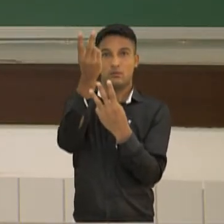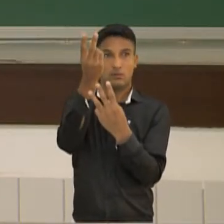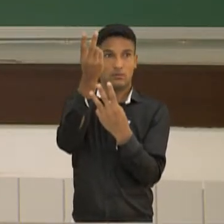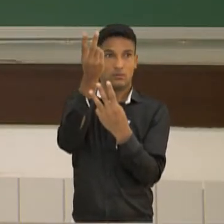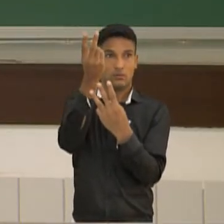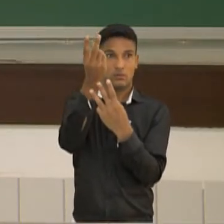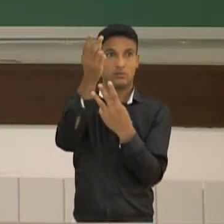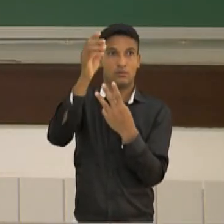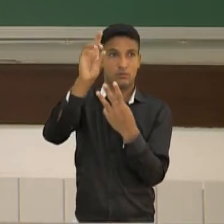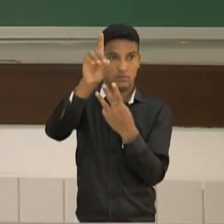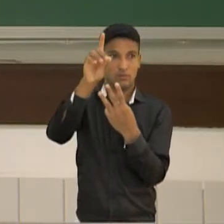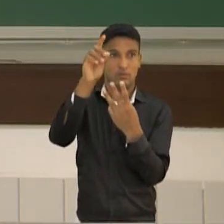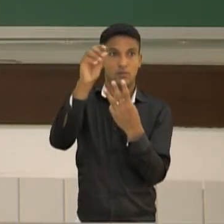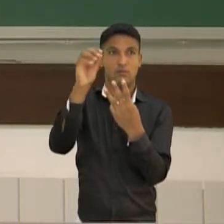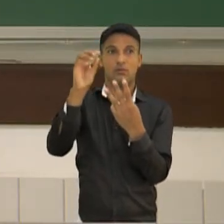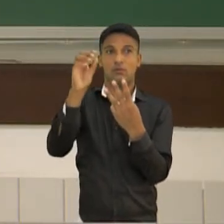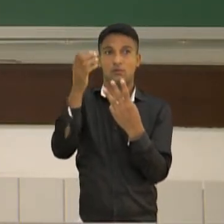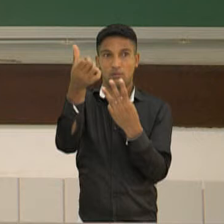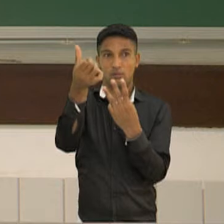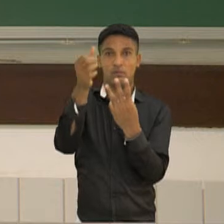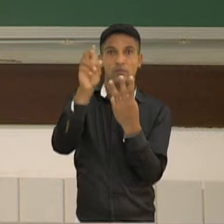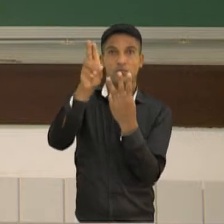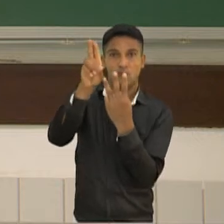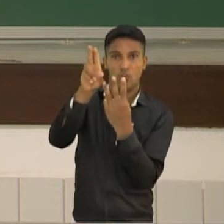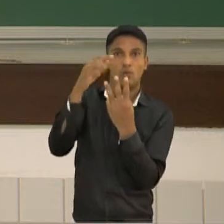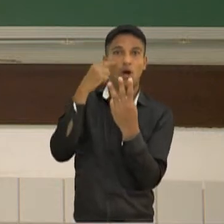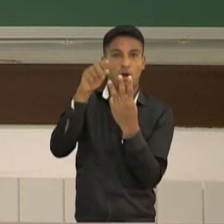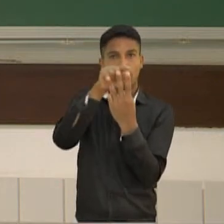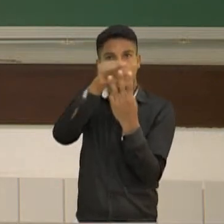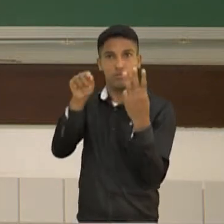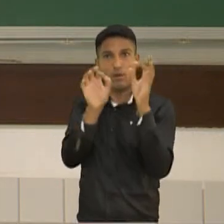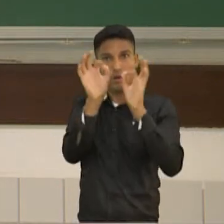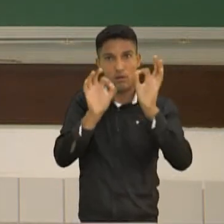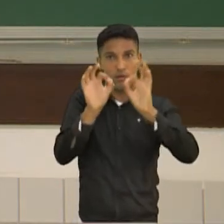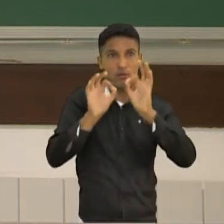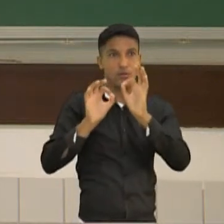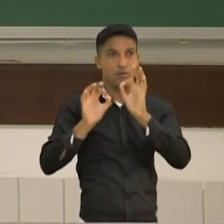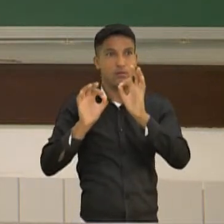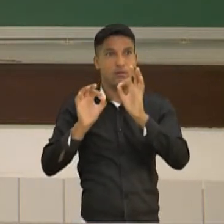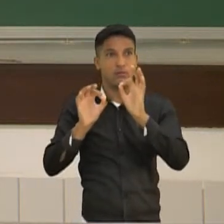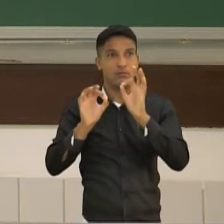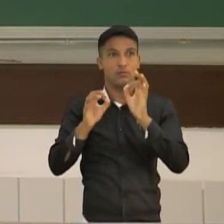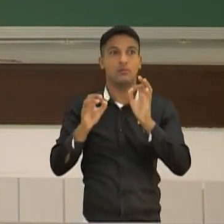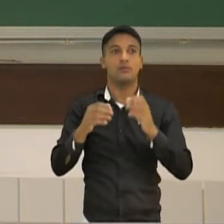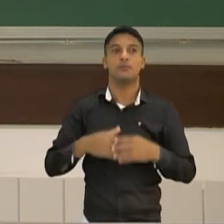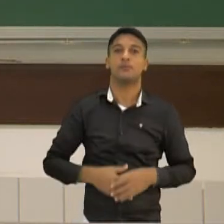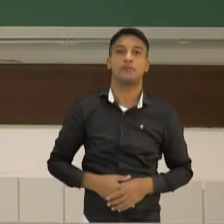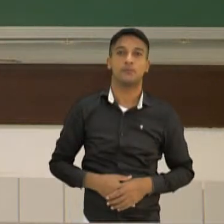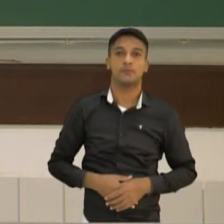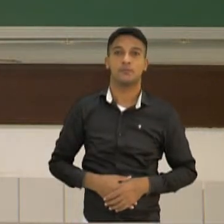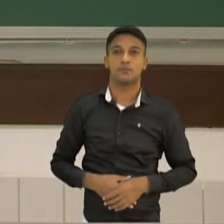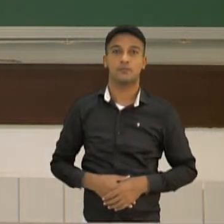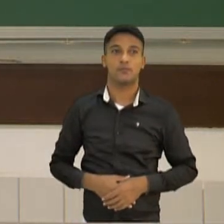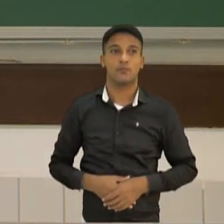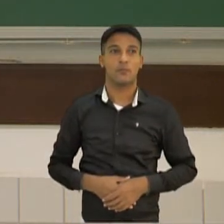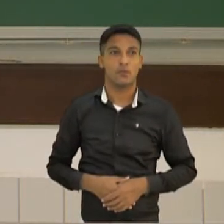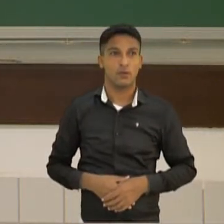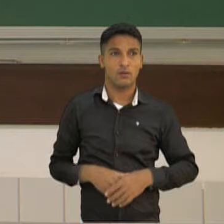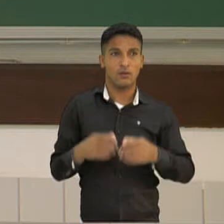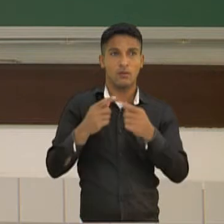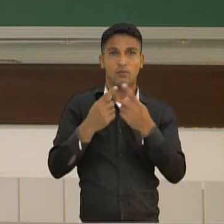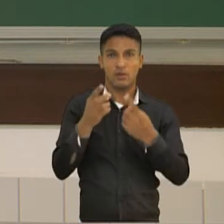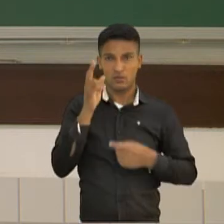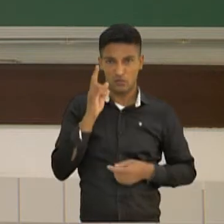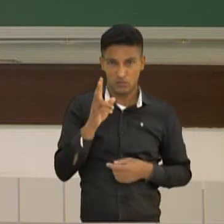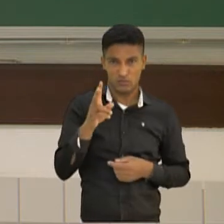de milhar, centena de milhar e assim por diante. São as classes e as ordens da parte inteira. Ah, professora, mas eu posso continuar